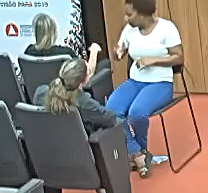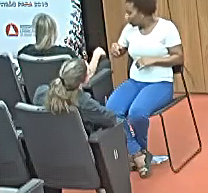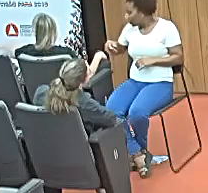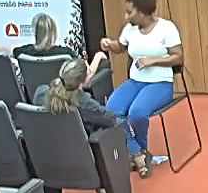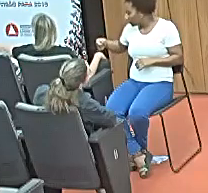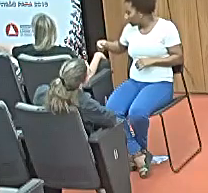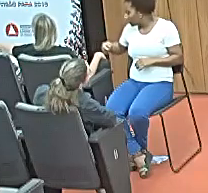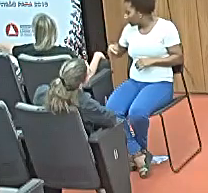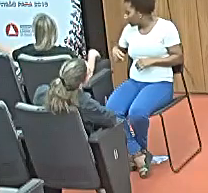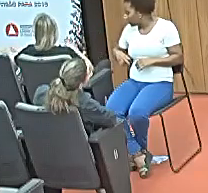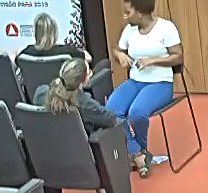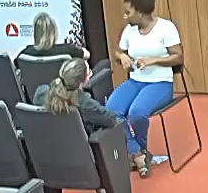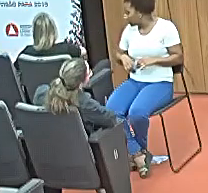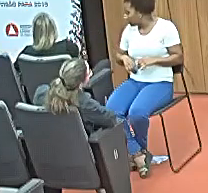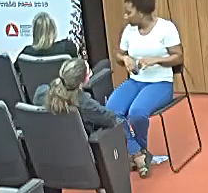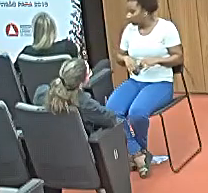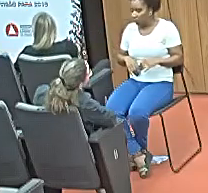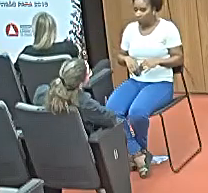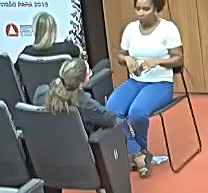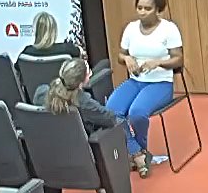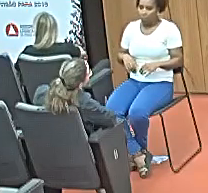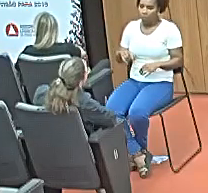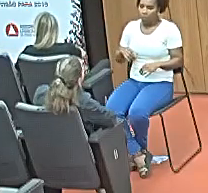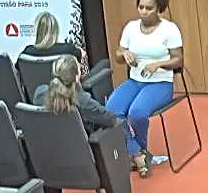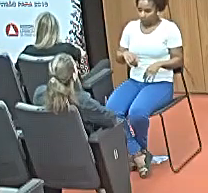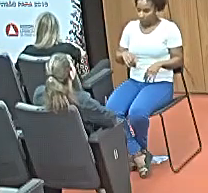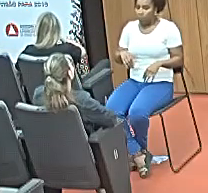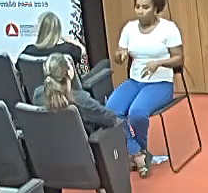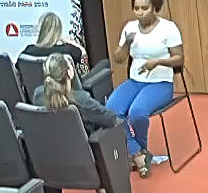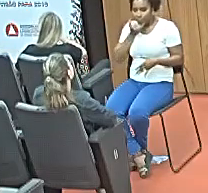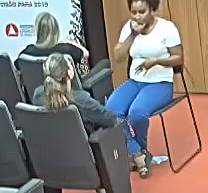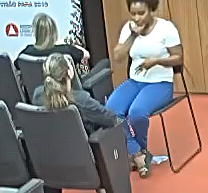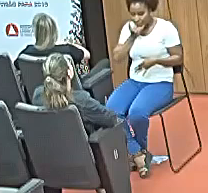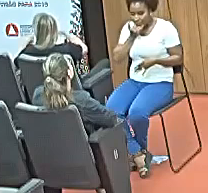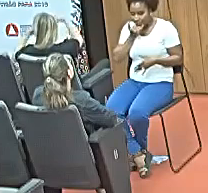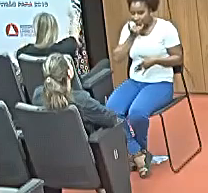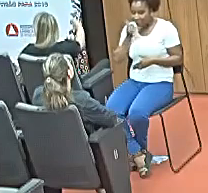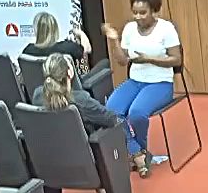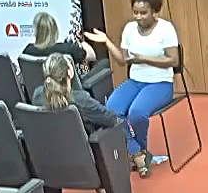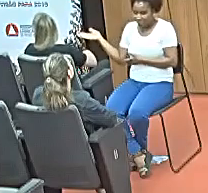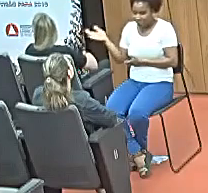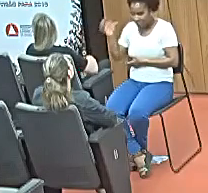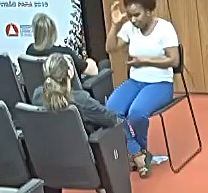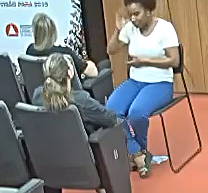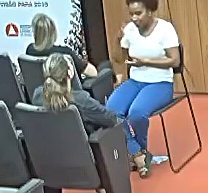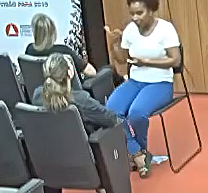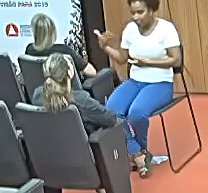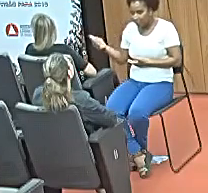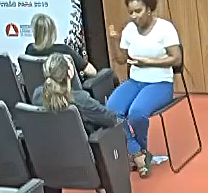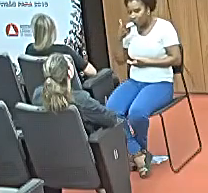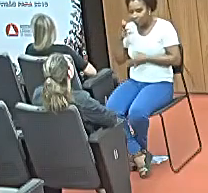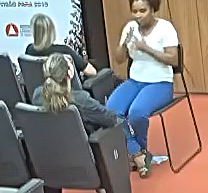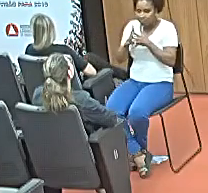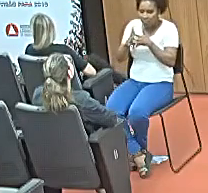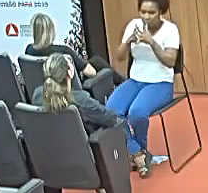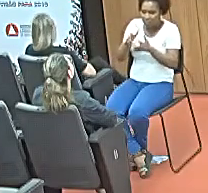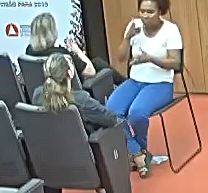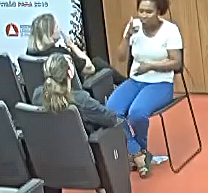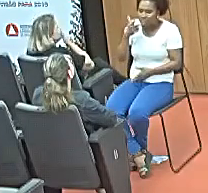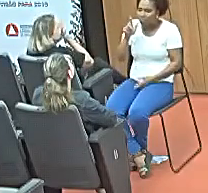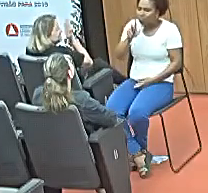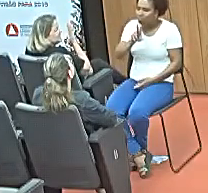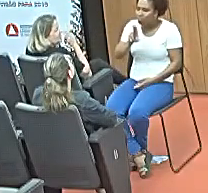alguns relatores também ali reforçaram isso é importante chamar as pessoas para serem ouvidas para participar